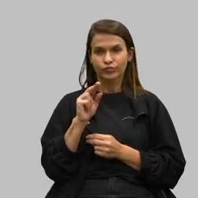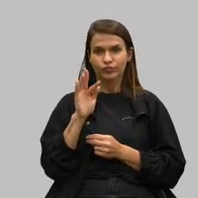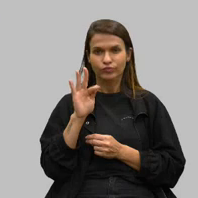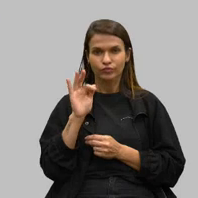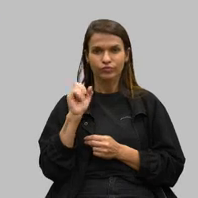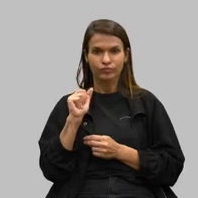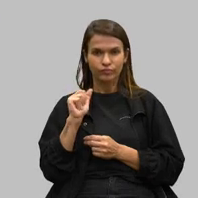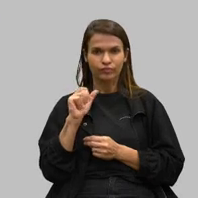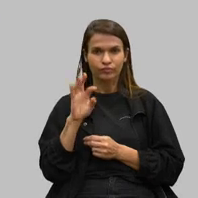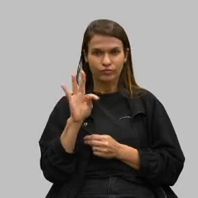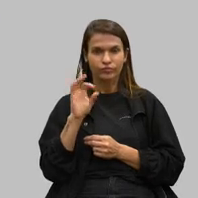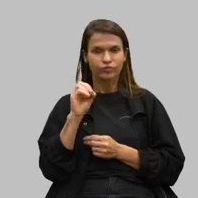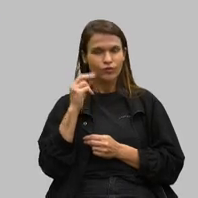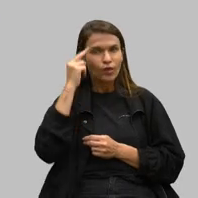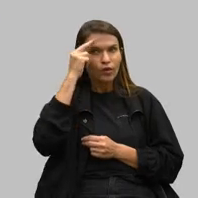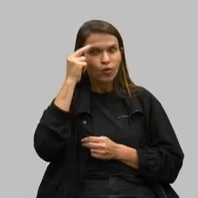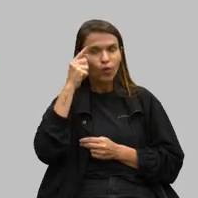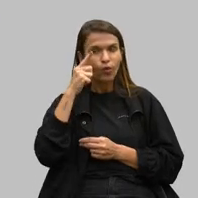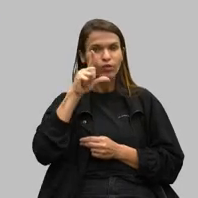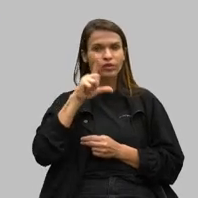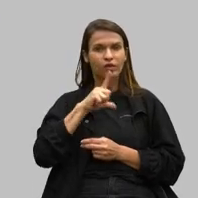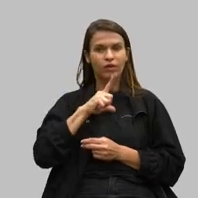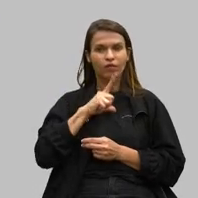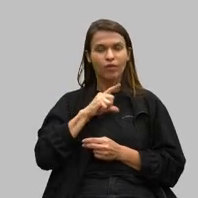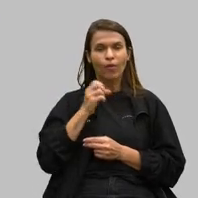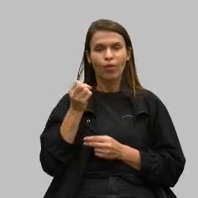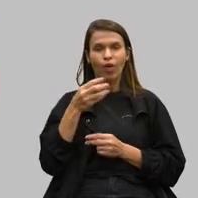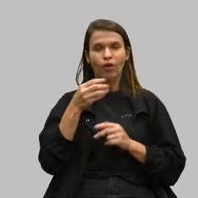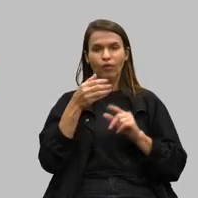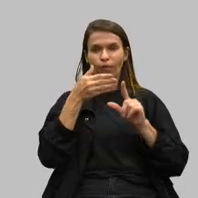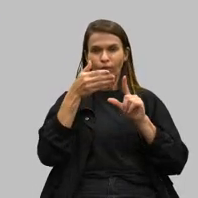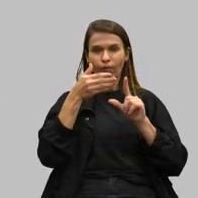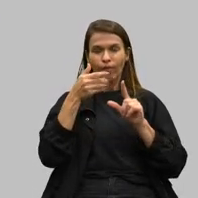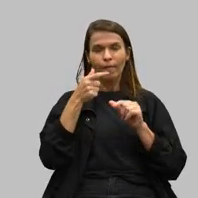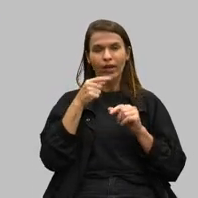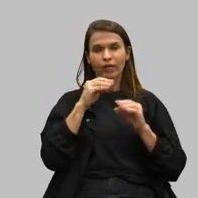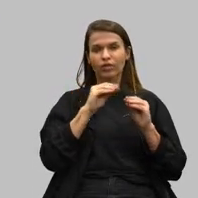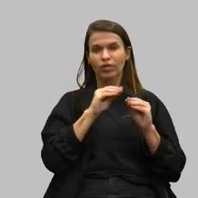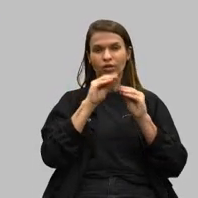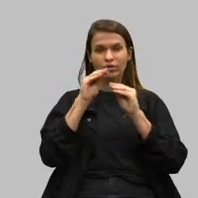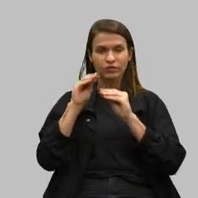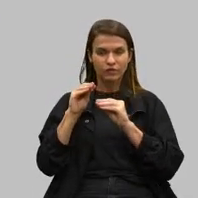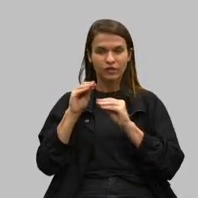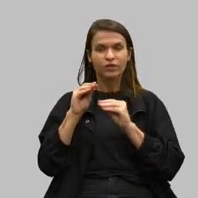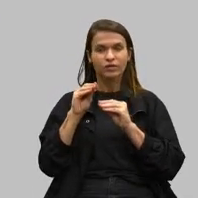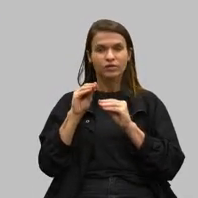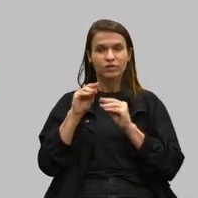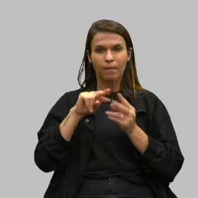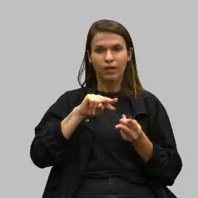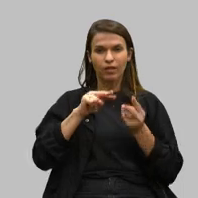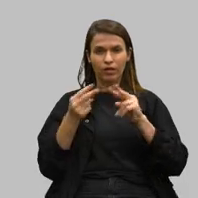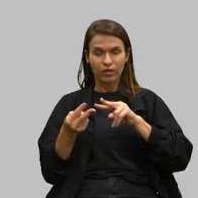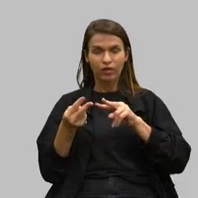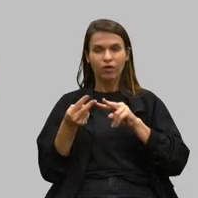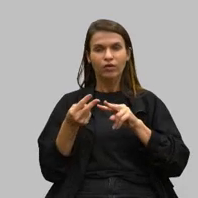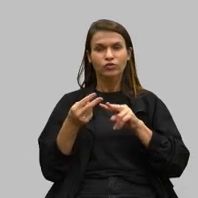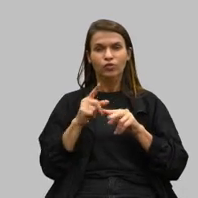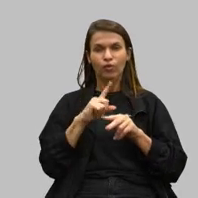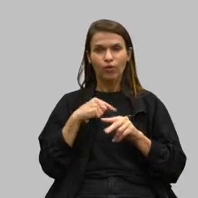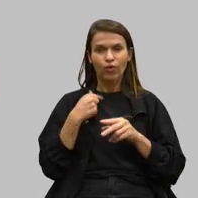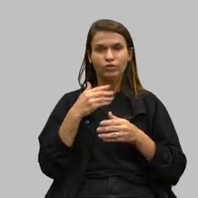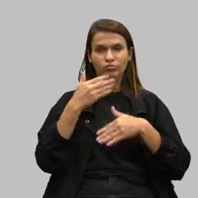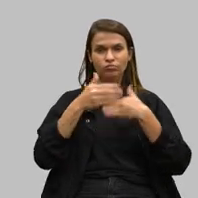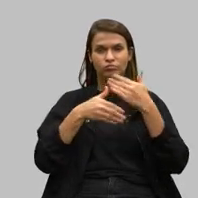o meu sonho é que a gente consiga ter uma nova plataforma de SUSFácil para transferências. Eu falo que nós estamos construindo uma